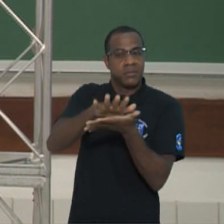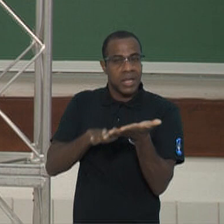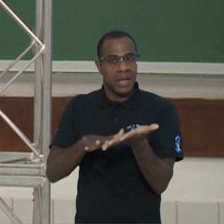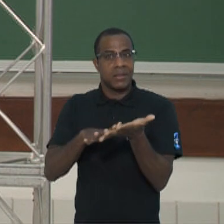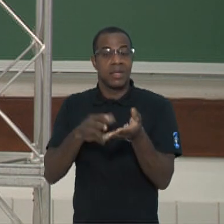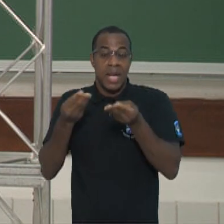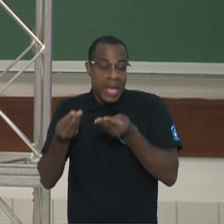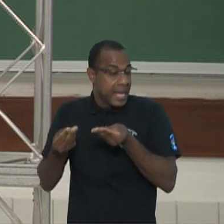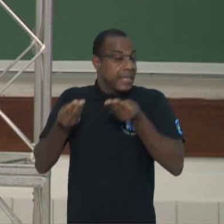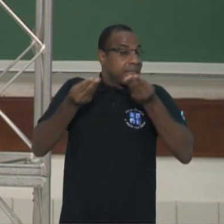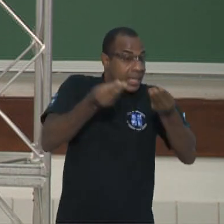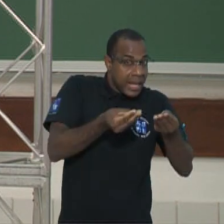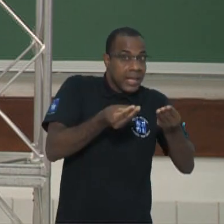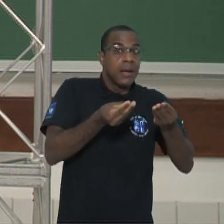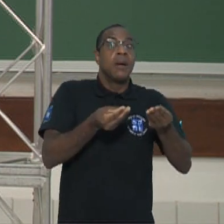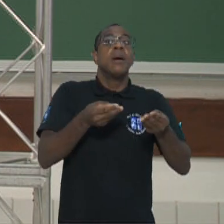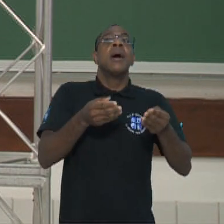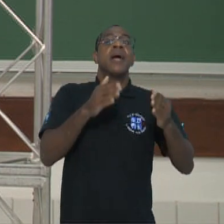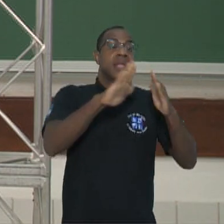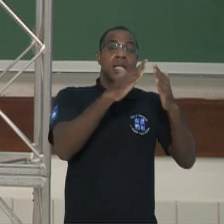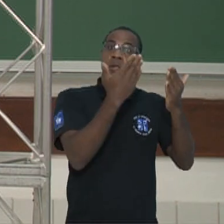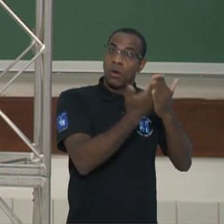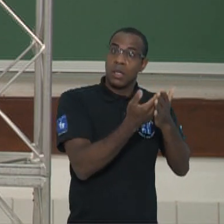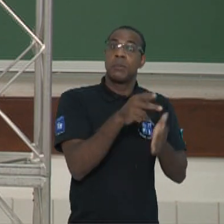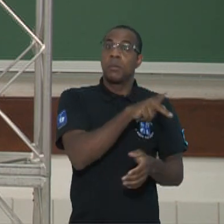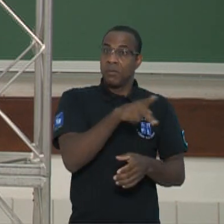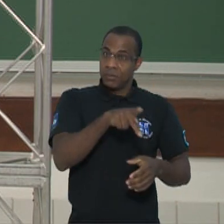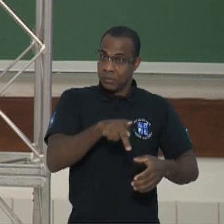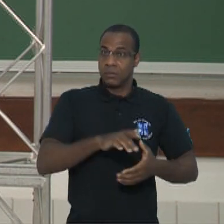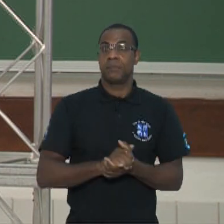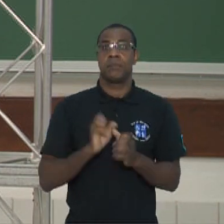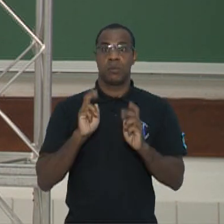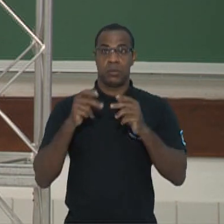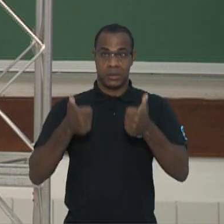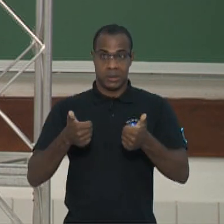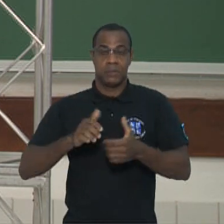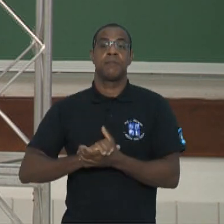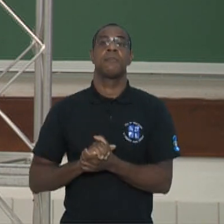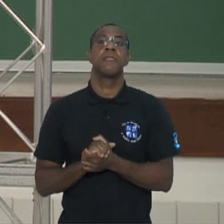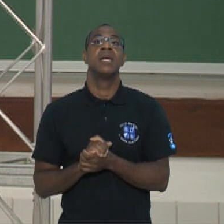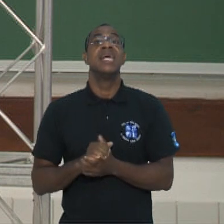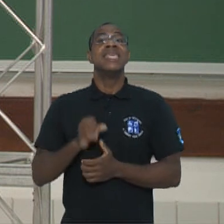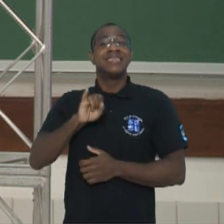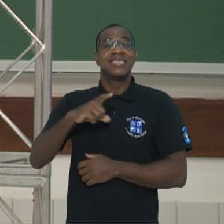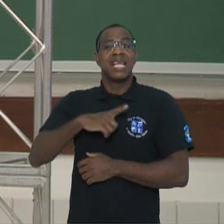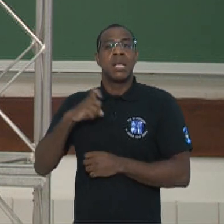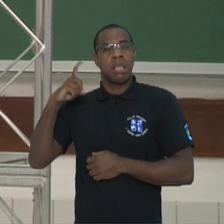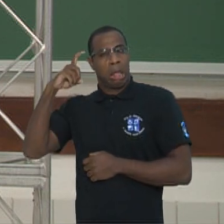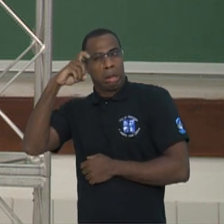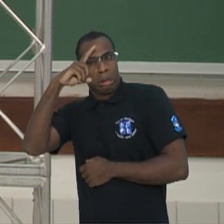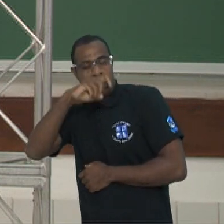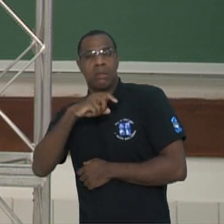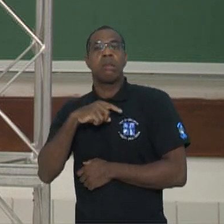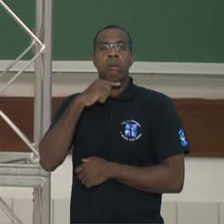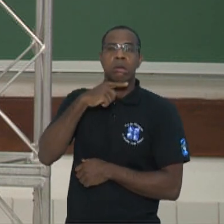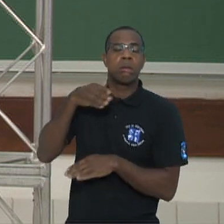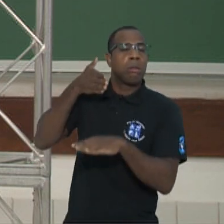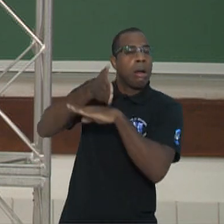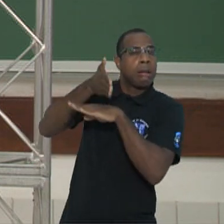entrega o exercício bonitinho lá e aí o professor acompanha o teu aprendizado. Caso tenha dificuldade, não consigo